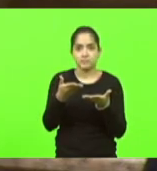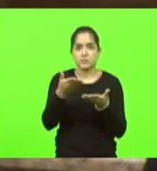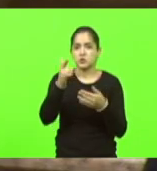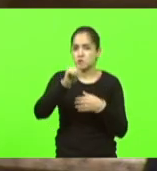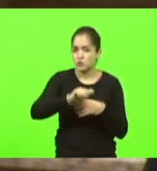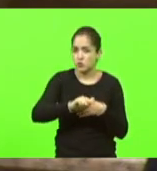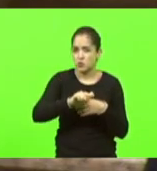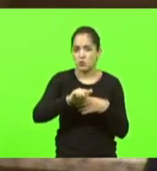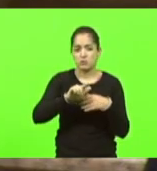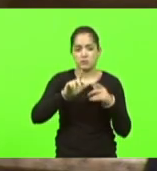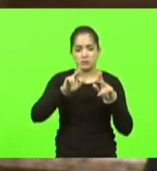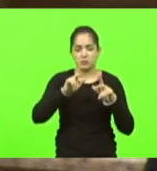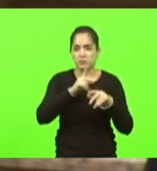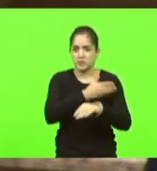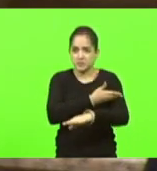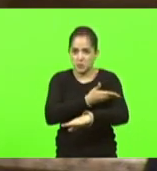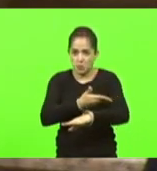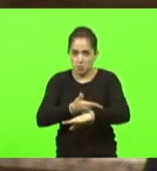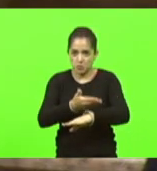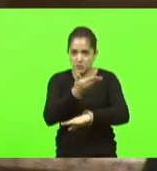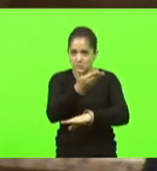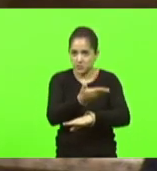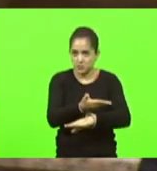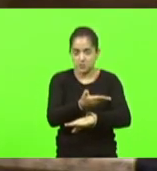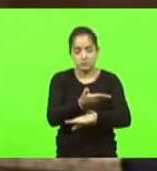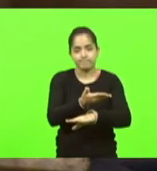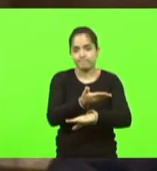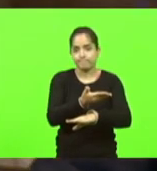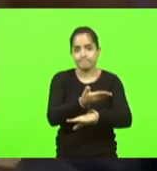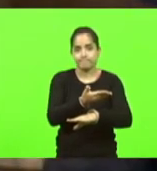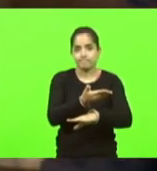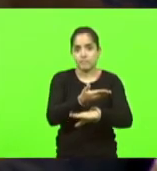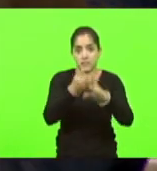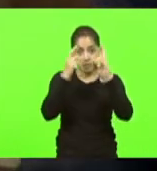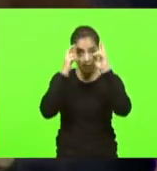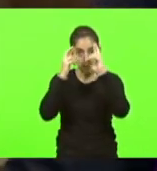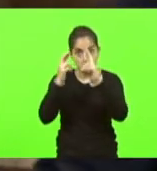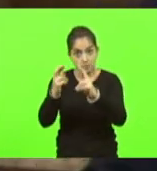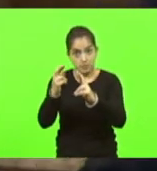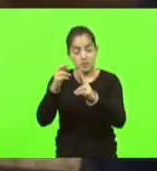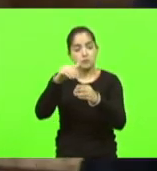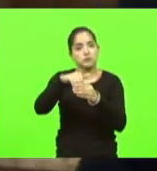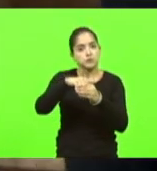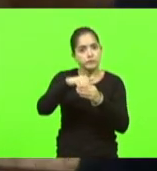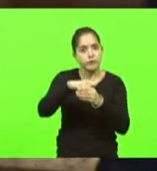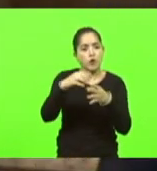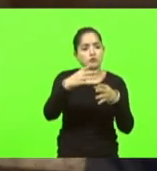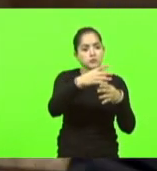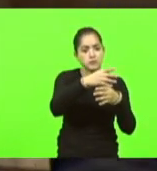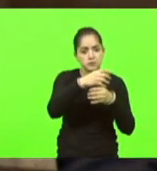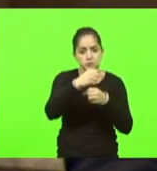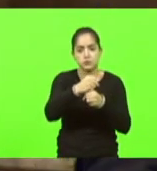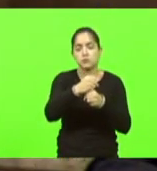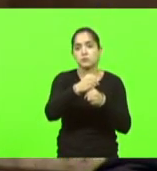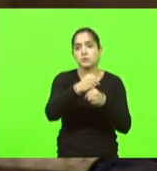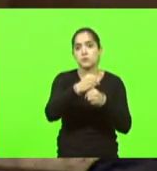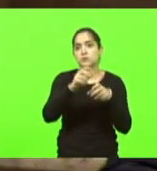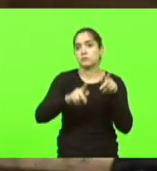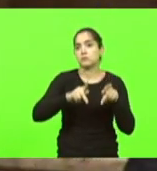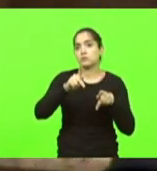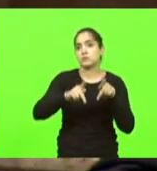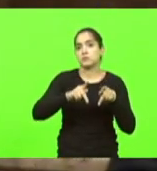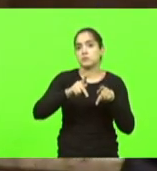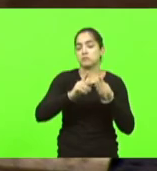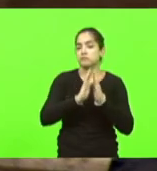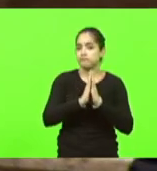neste Parlamento em respeito que nós devemos ter aqui pelos votos que nós tivemos dos cidadãos catarinenses então ele